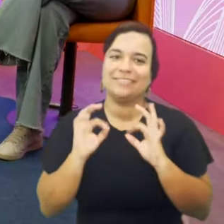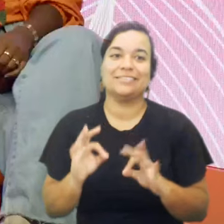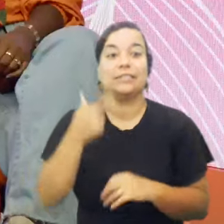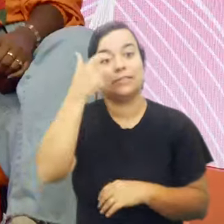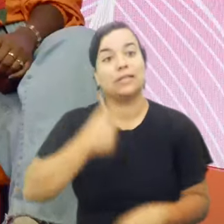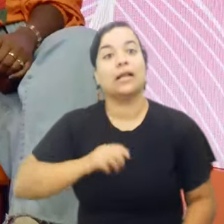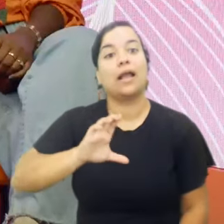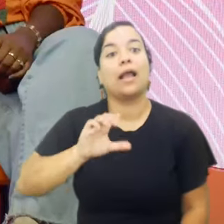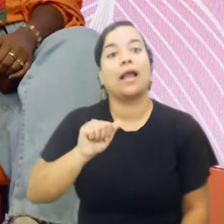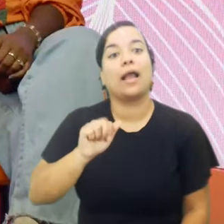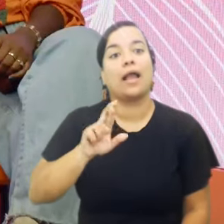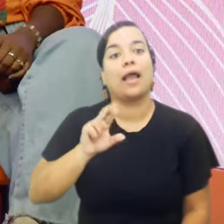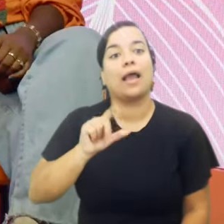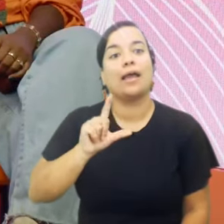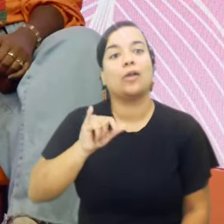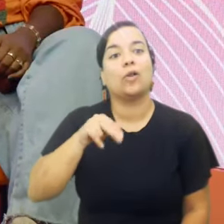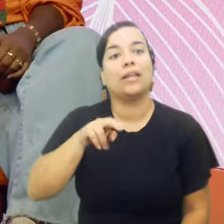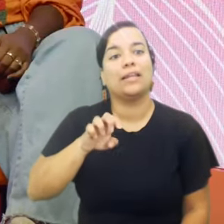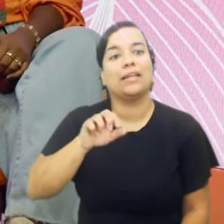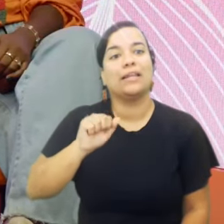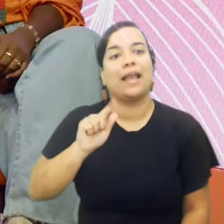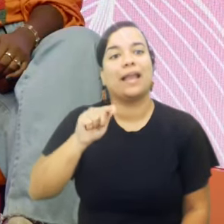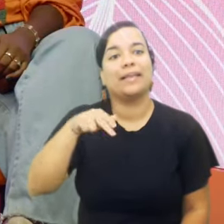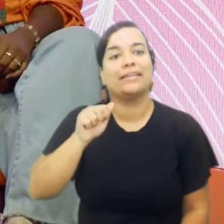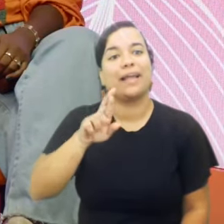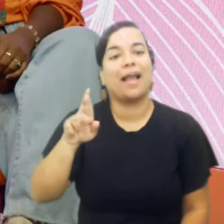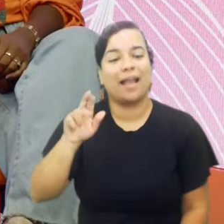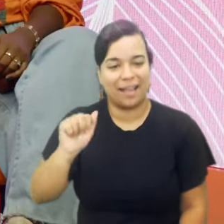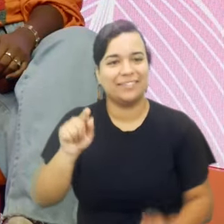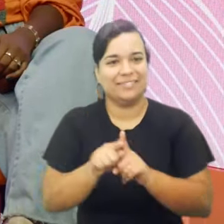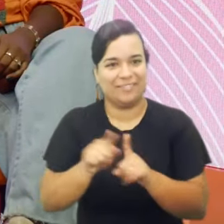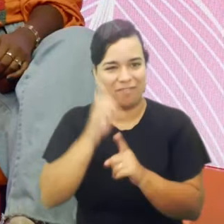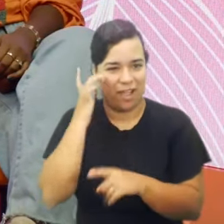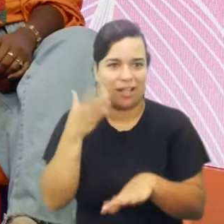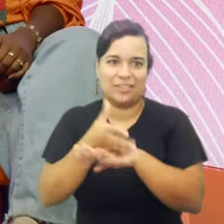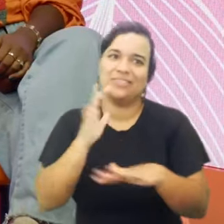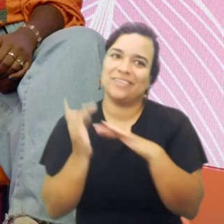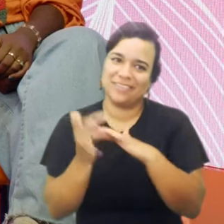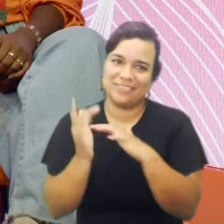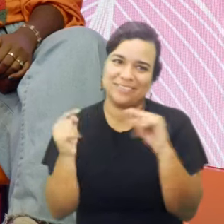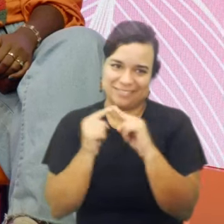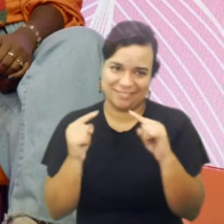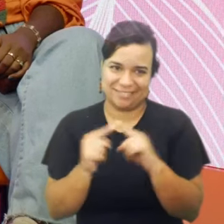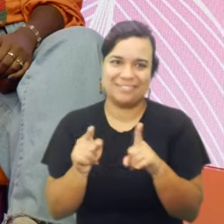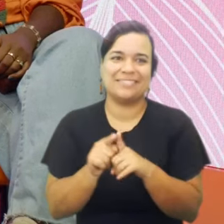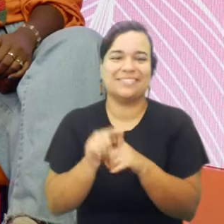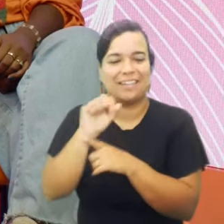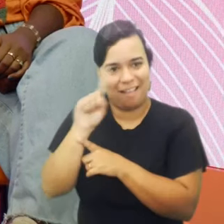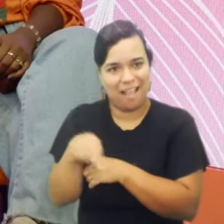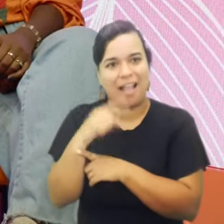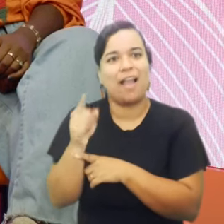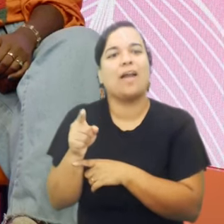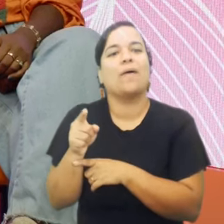sou Carolina Ignarra, desse jeito que escreve, é facinho entrar nas redes sociais, também na Talento Incluir, tem que falar, né, pra entrar no, na arroba da